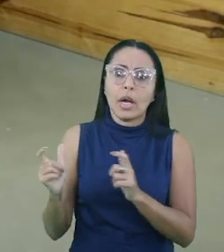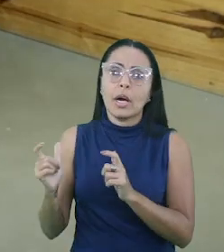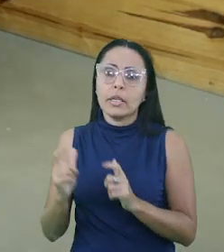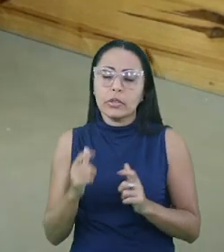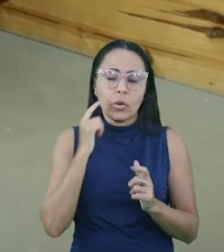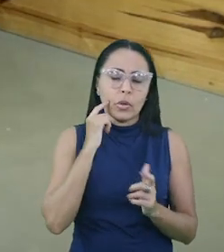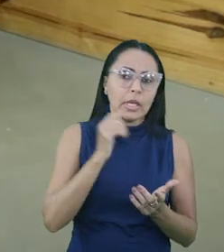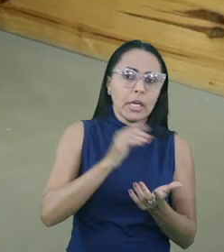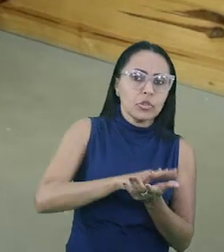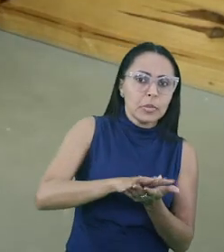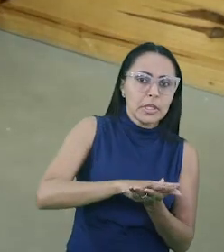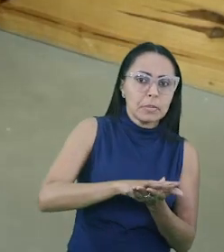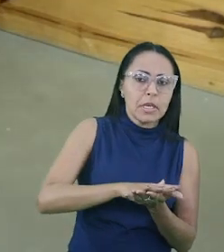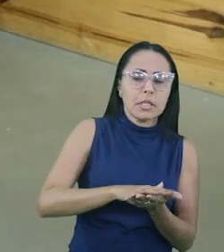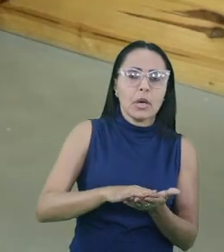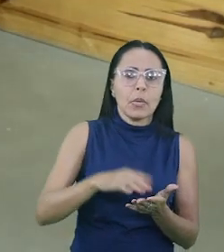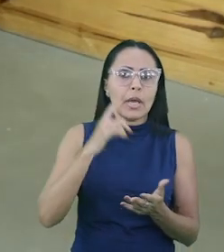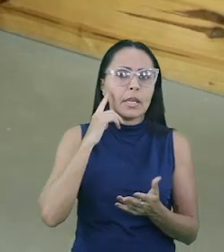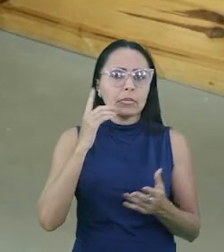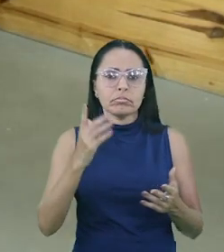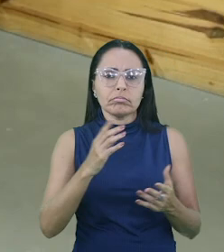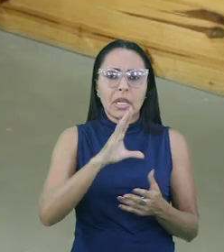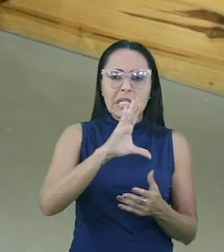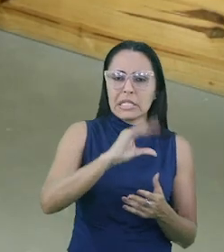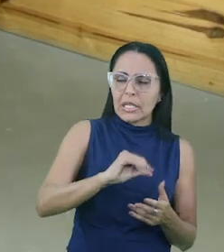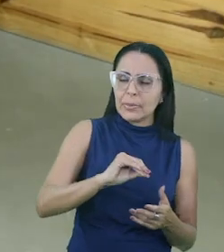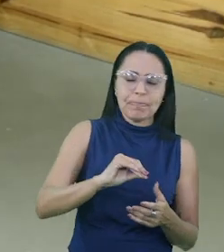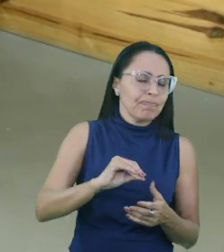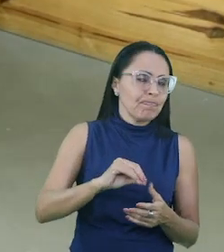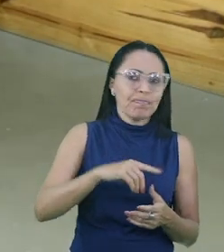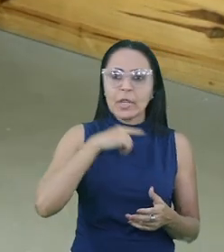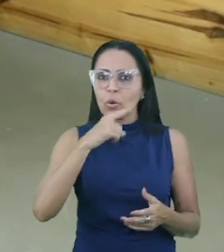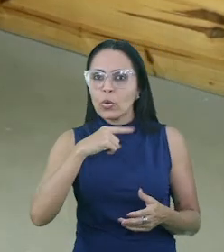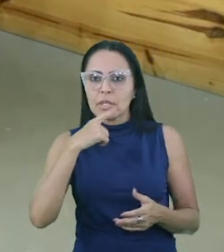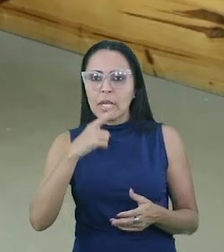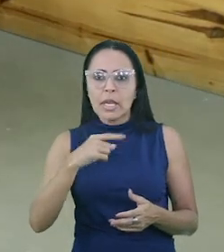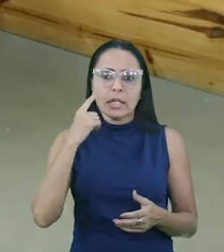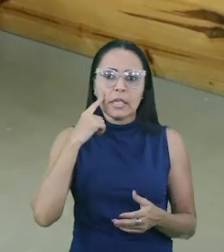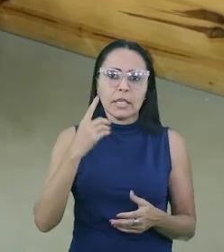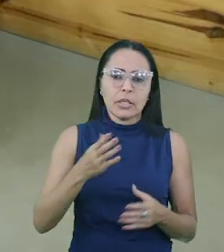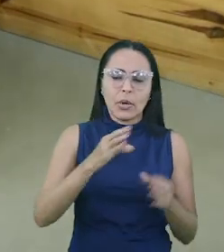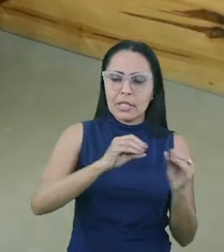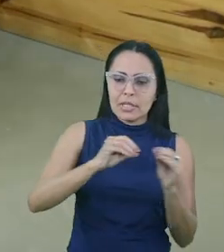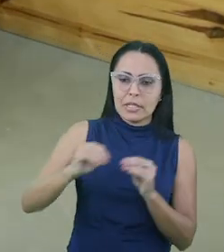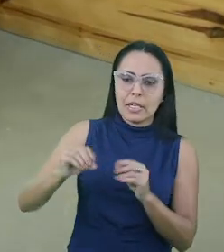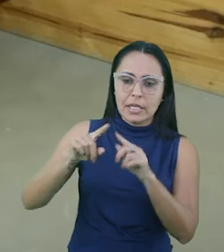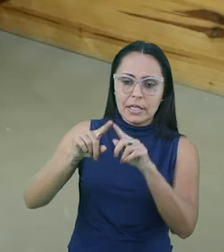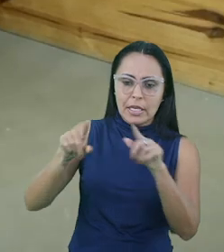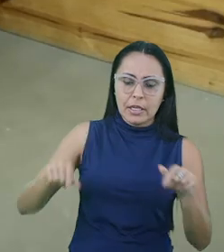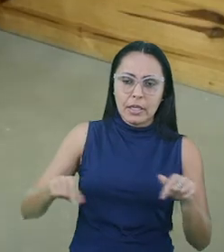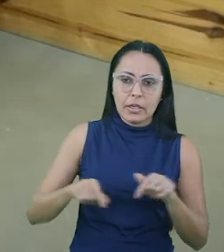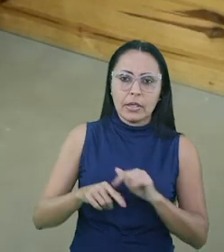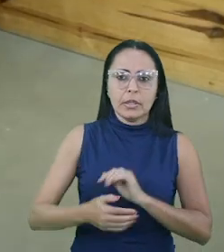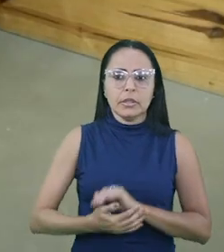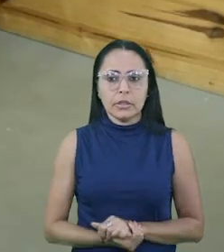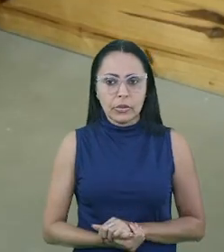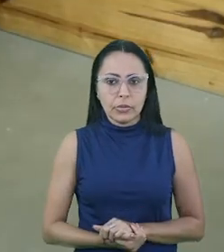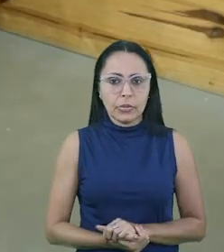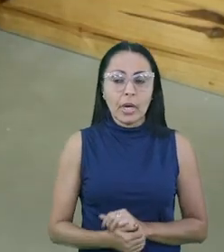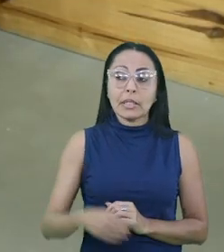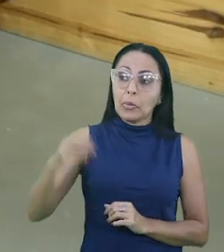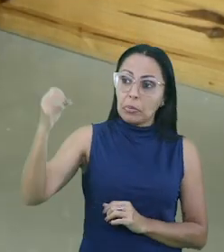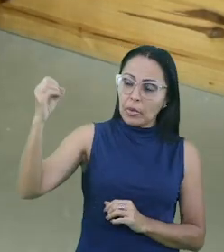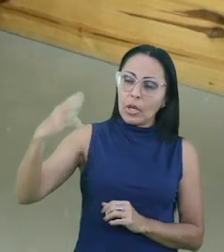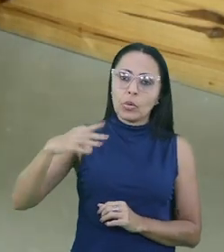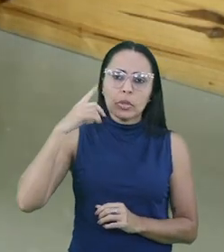impressão faz a máscara, ela não seca e quando a gente joga um jato de água, ela sai da tela. Diego falou da luz, e aí